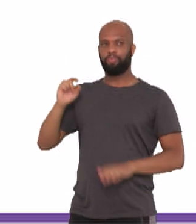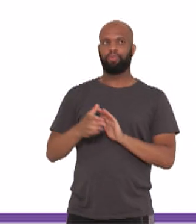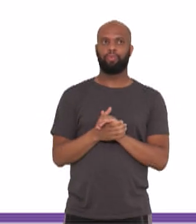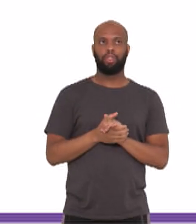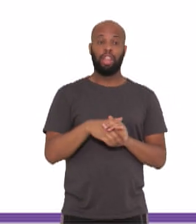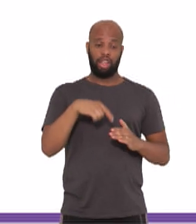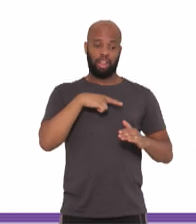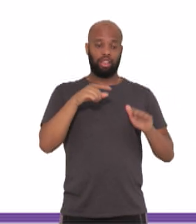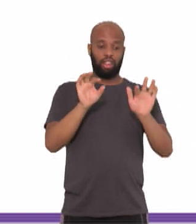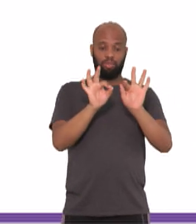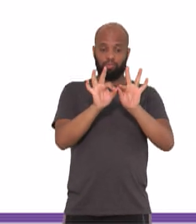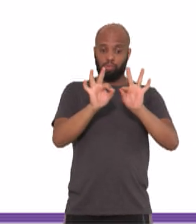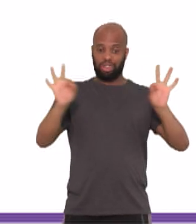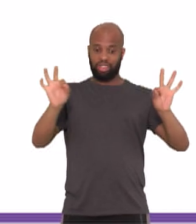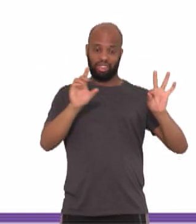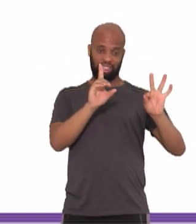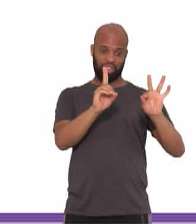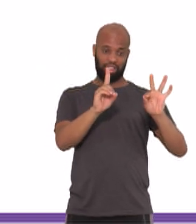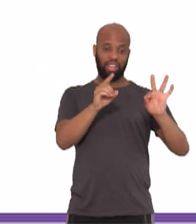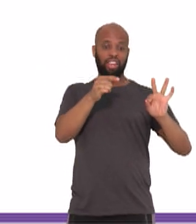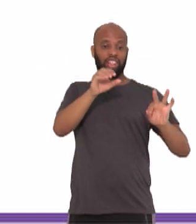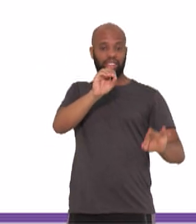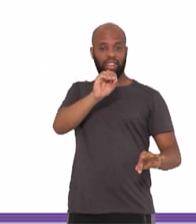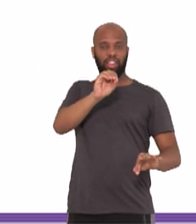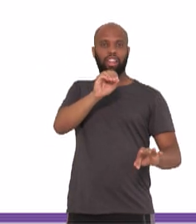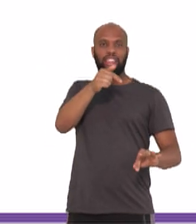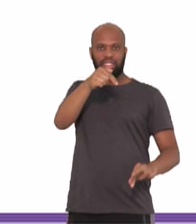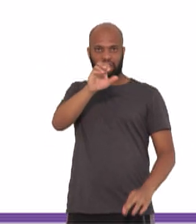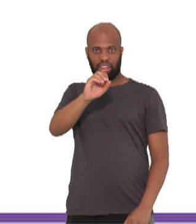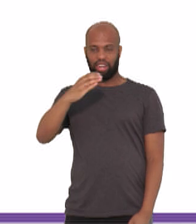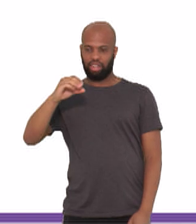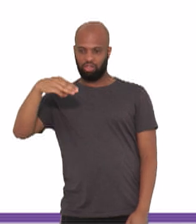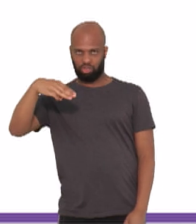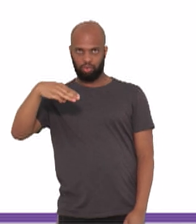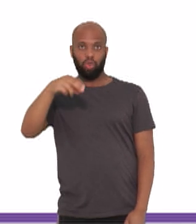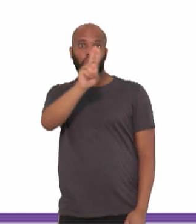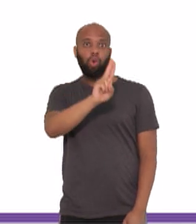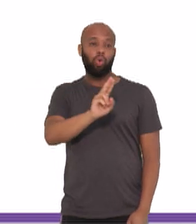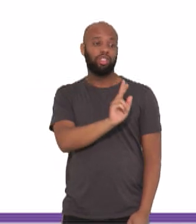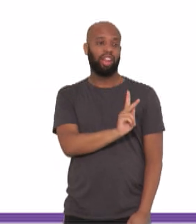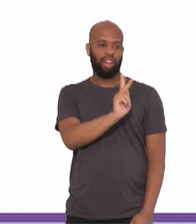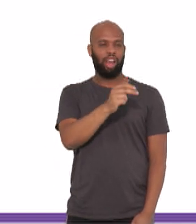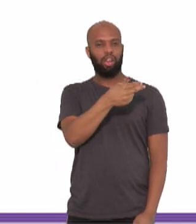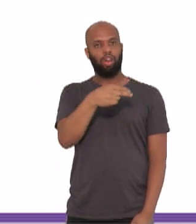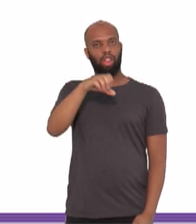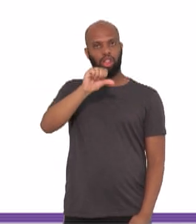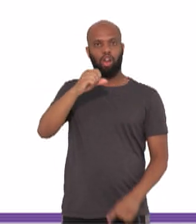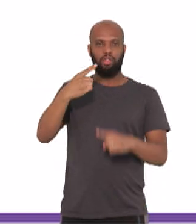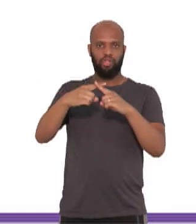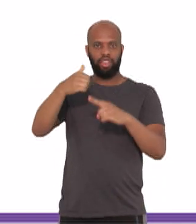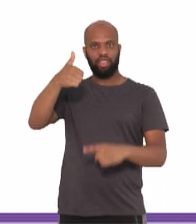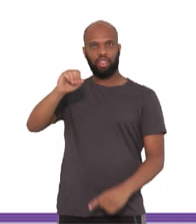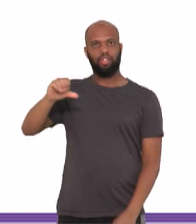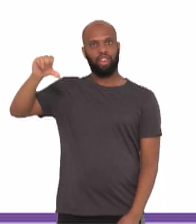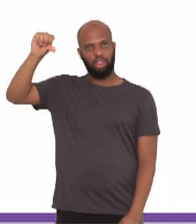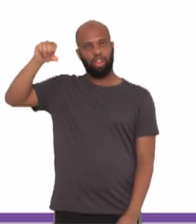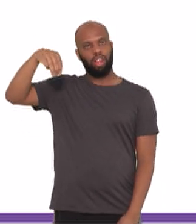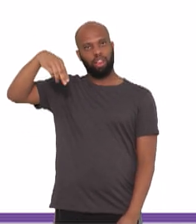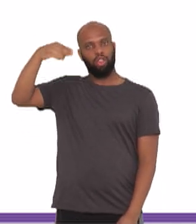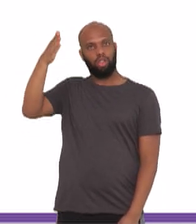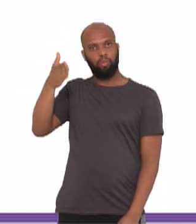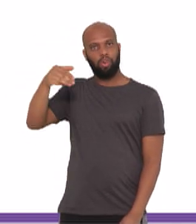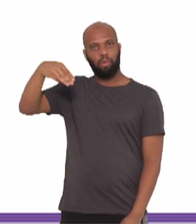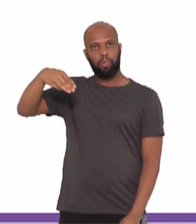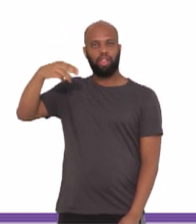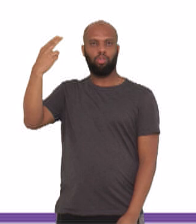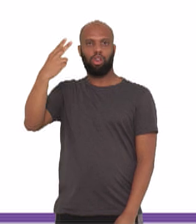separadas por uma distância de 70 centímetros. Utilize K igual 9 vezes 10 elevado a nona Newton vezes metro quadrado